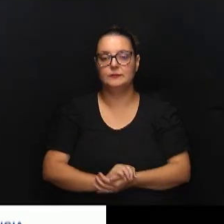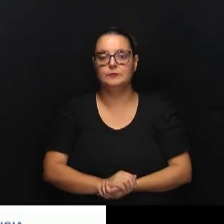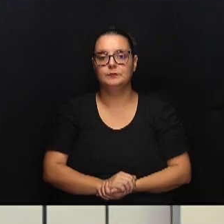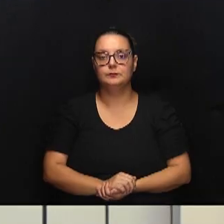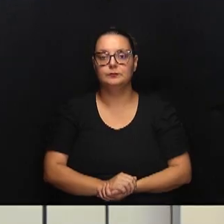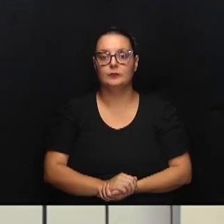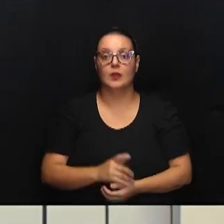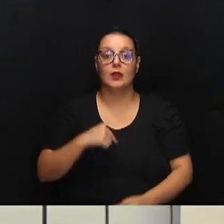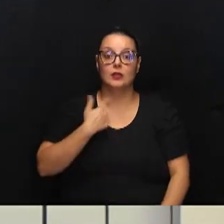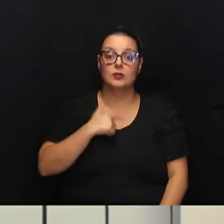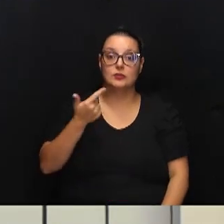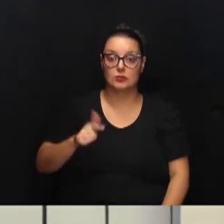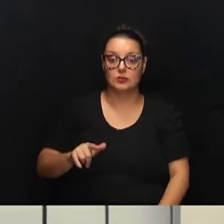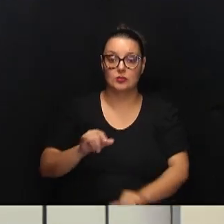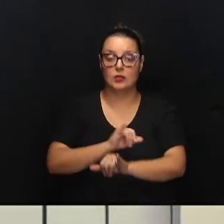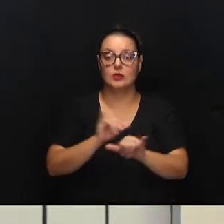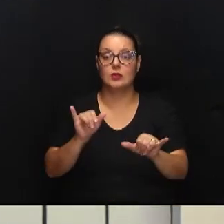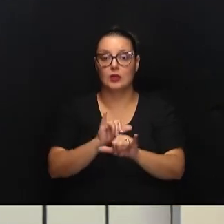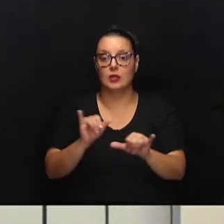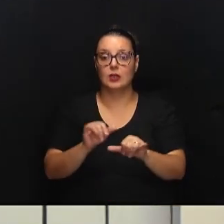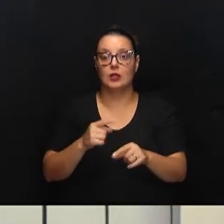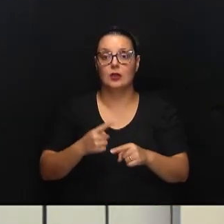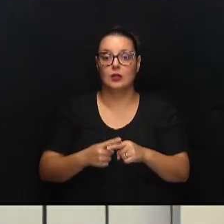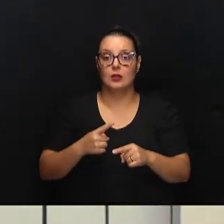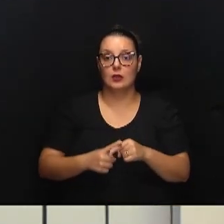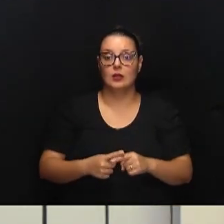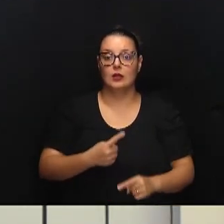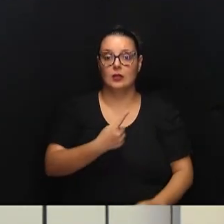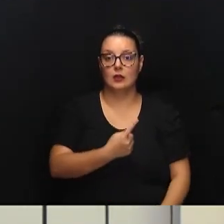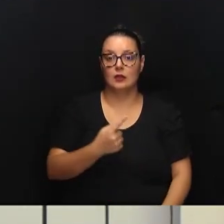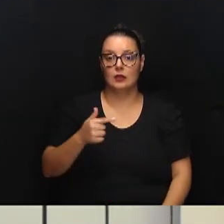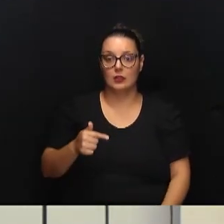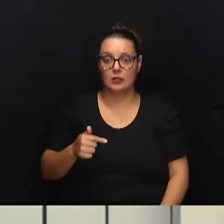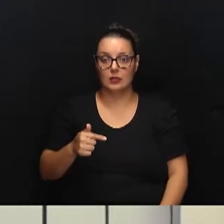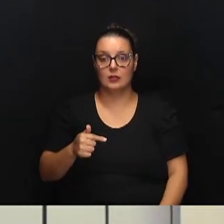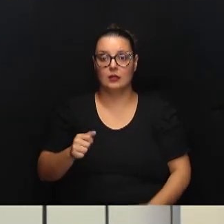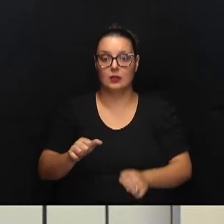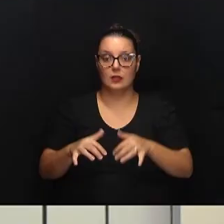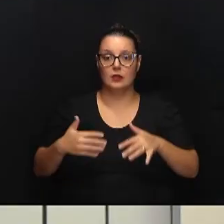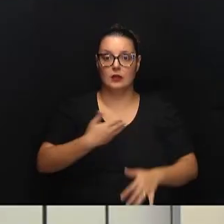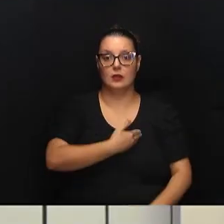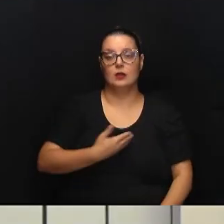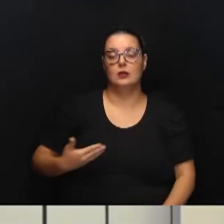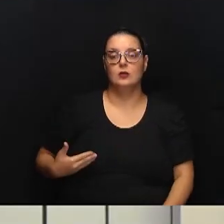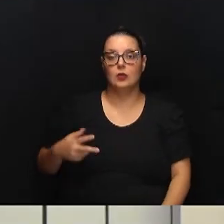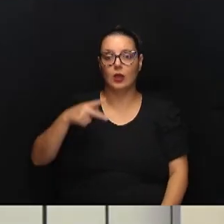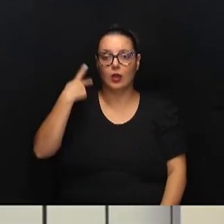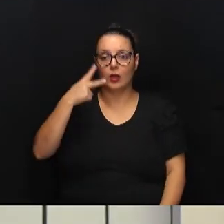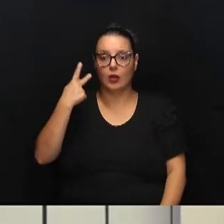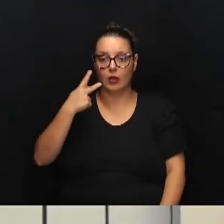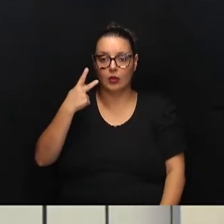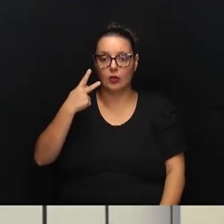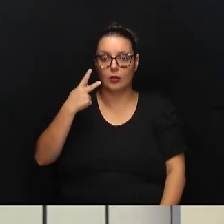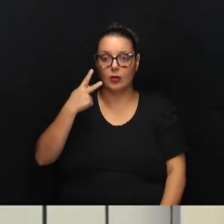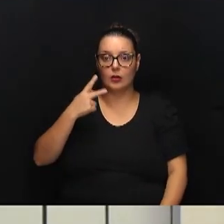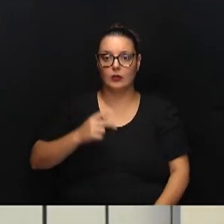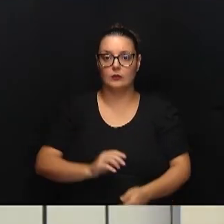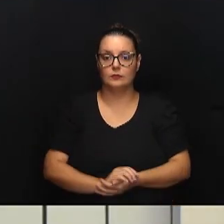Bom, a gente segue então aqui com as informações, porque na 17ª audiência pública, a vereadora Fernanda